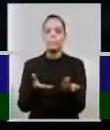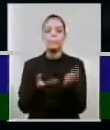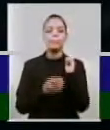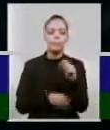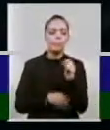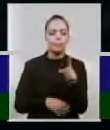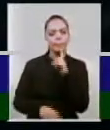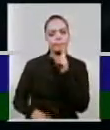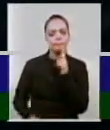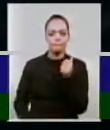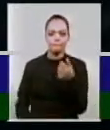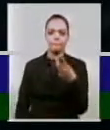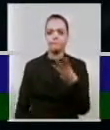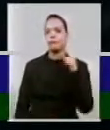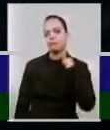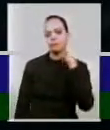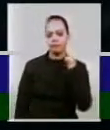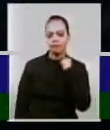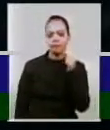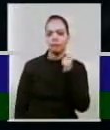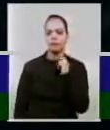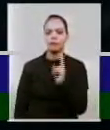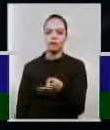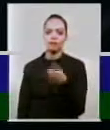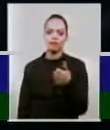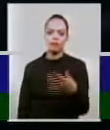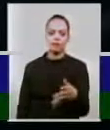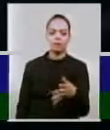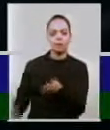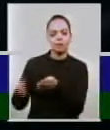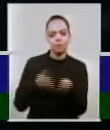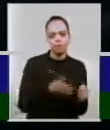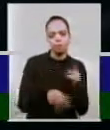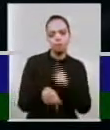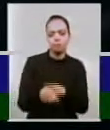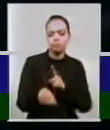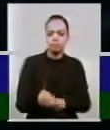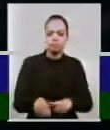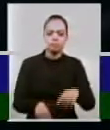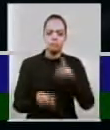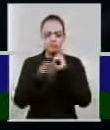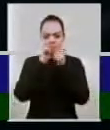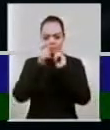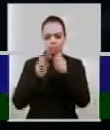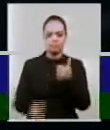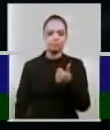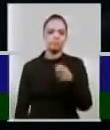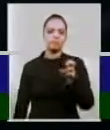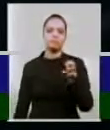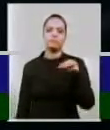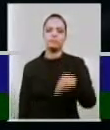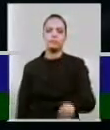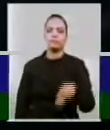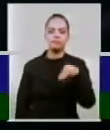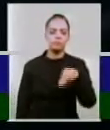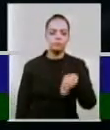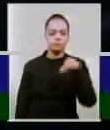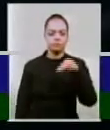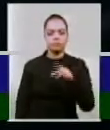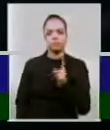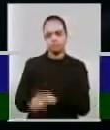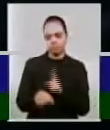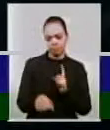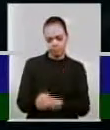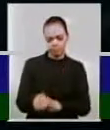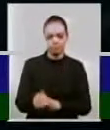para que no dia 13 de maio de 2014, durante a sessão por 15 minutos, a liberação